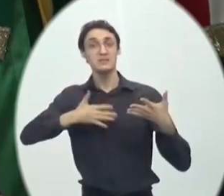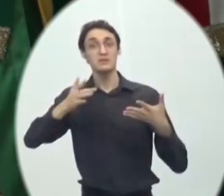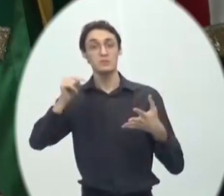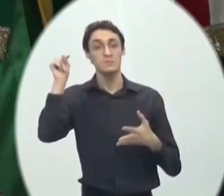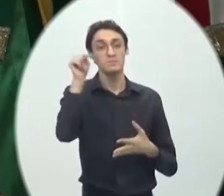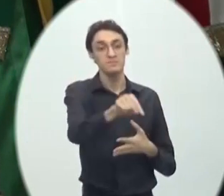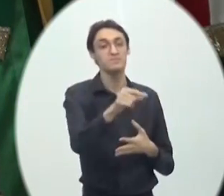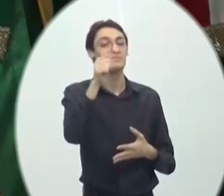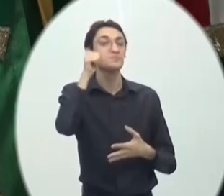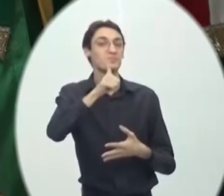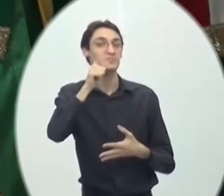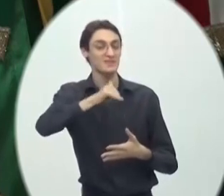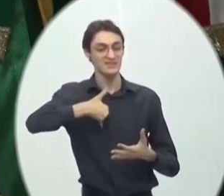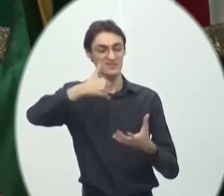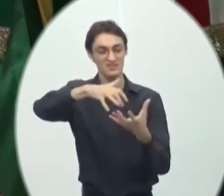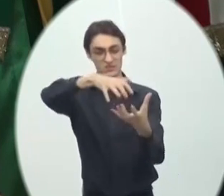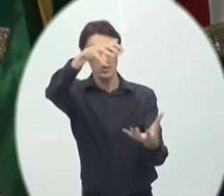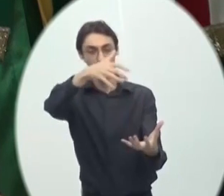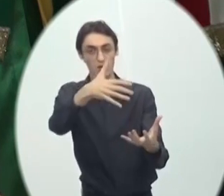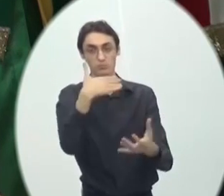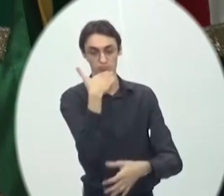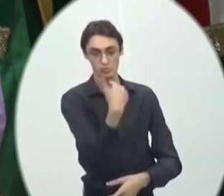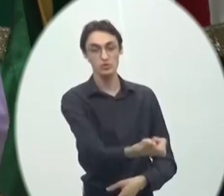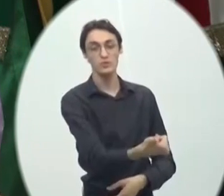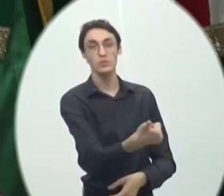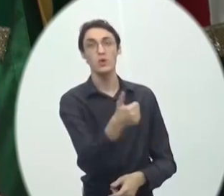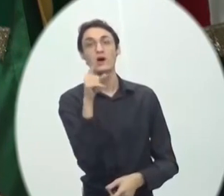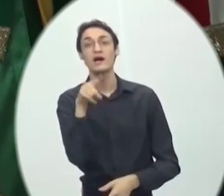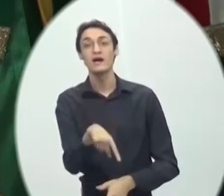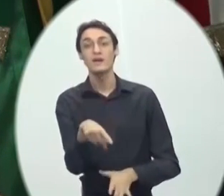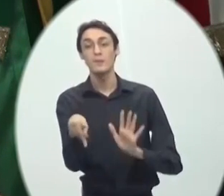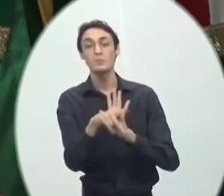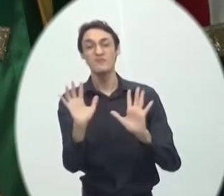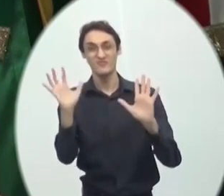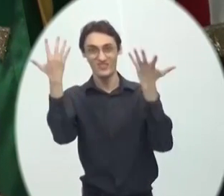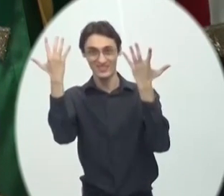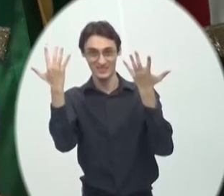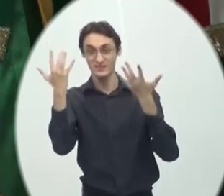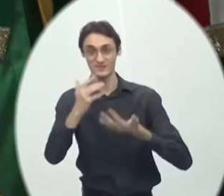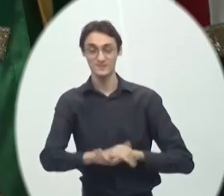de uma senhora que me procurou com relação a eventos.